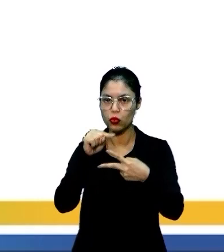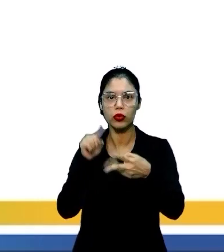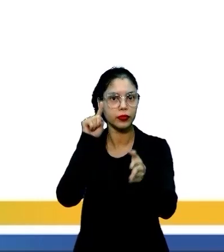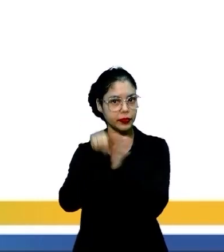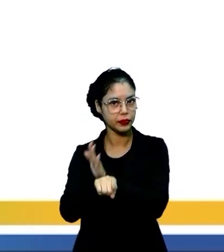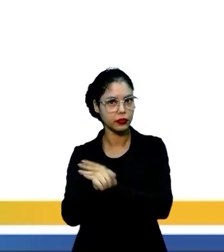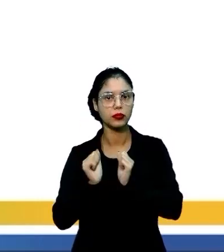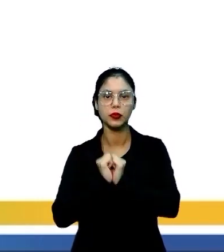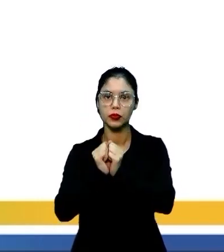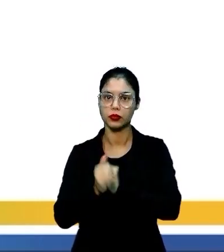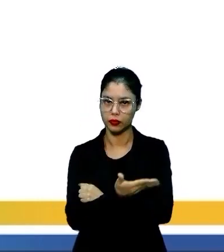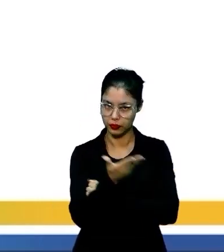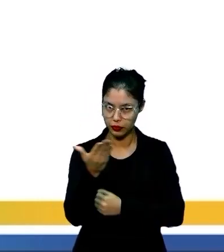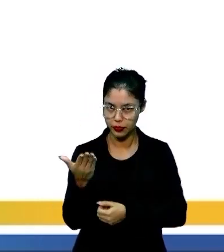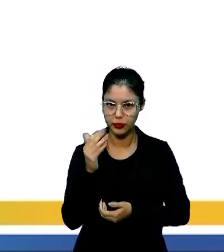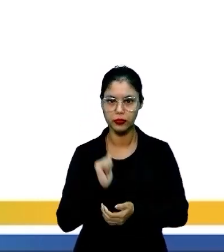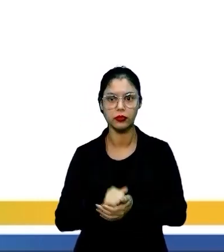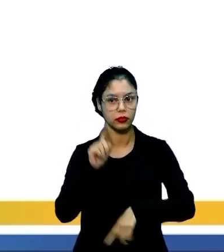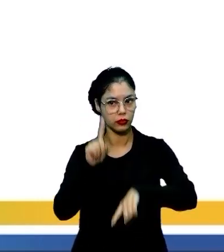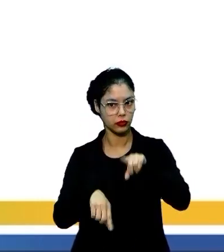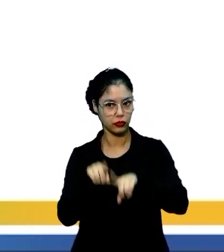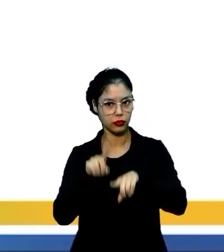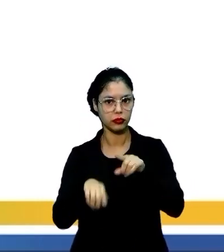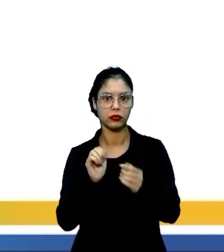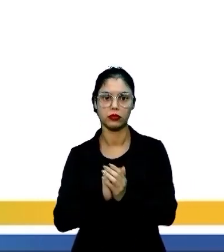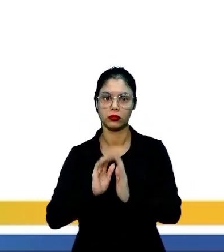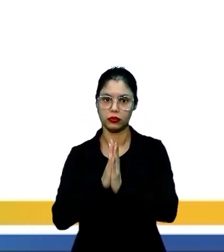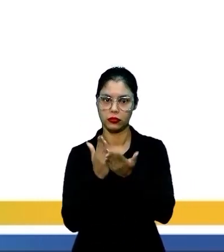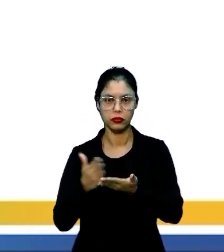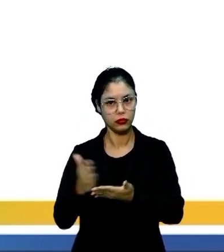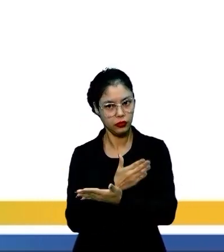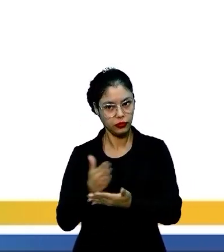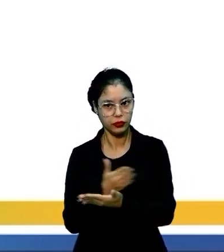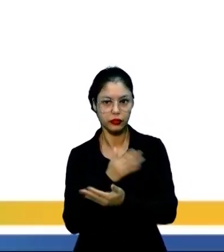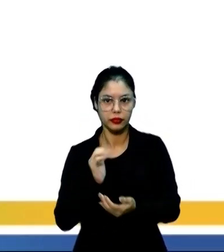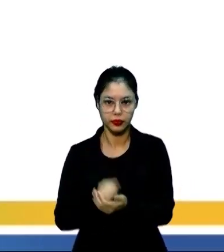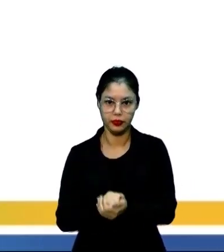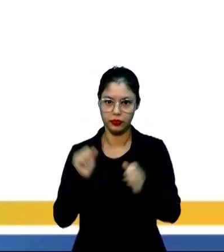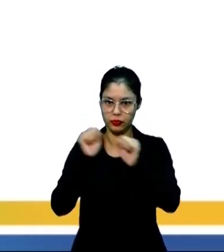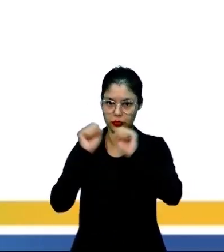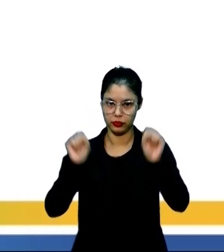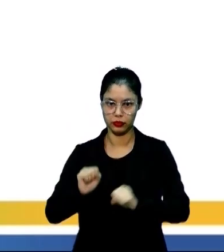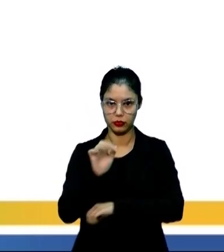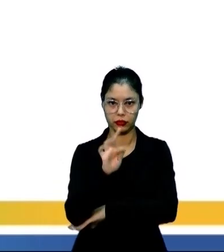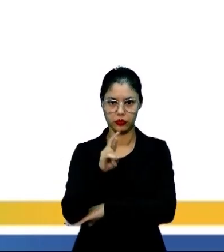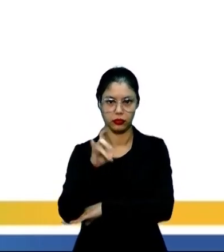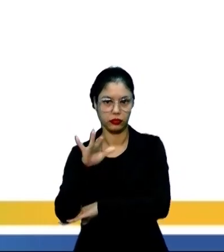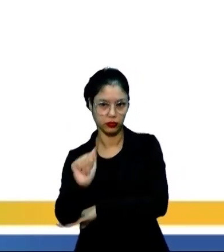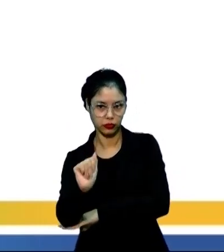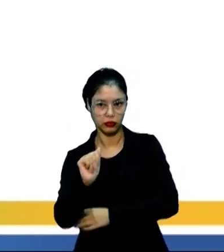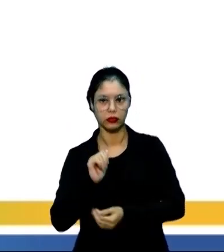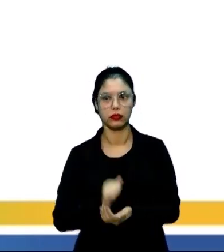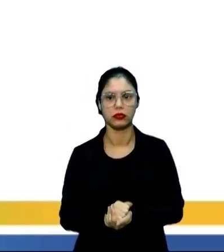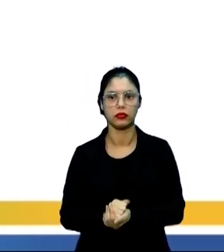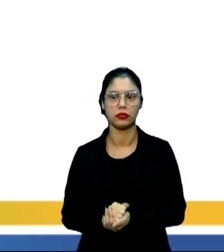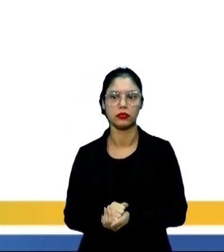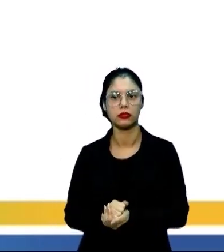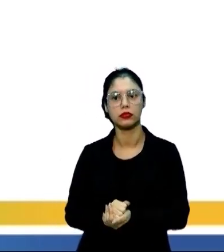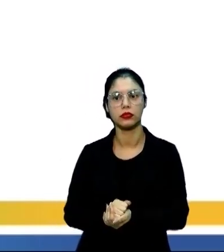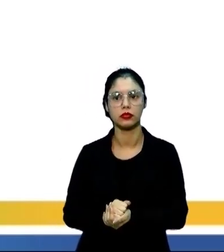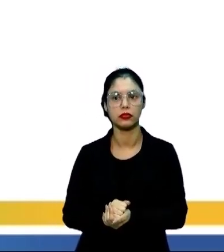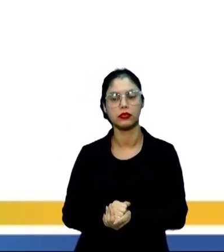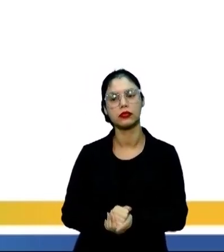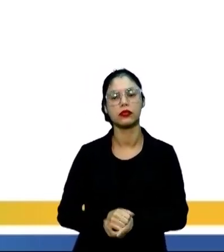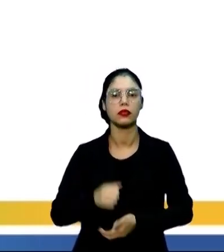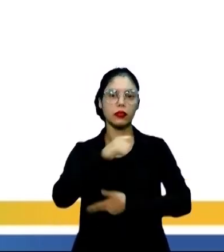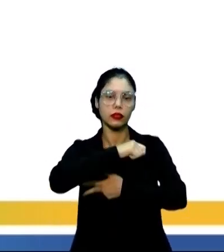com vocês, que é o material, o livro didático, do sistema Farias de Brito, a prova